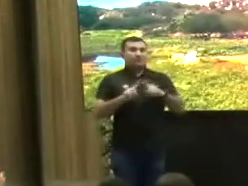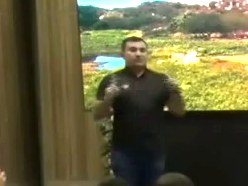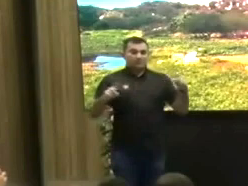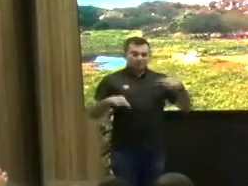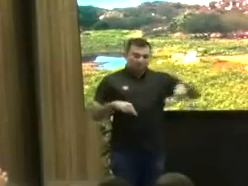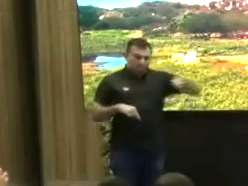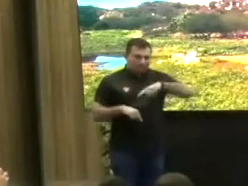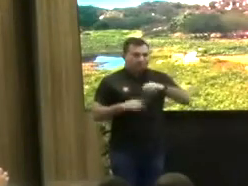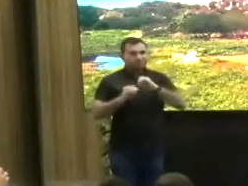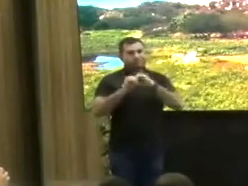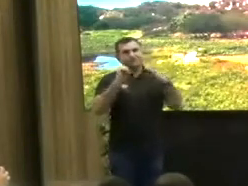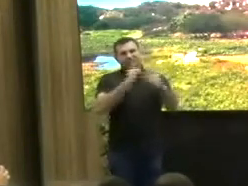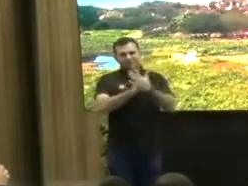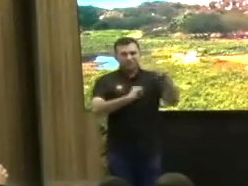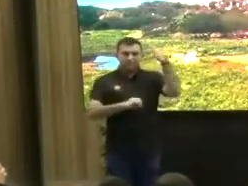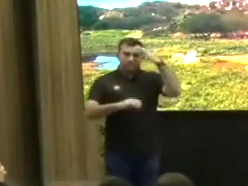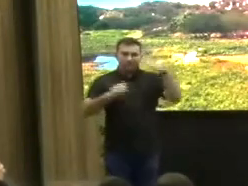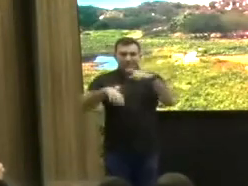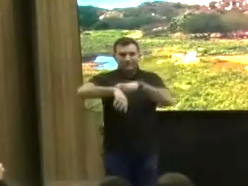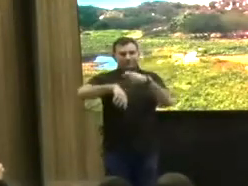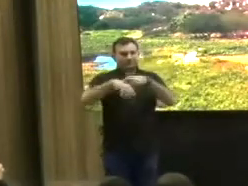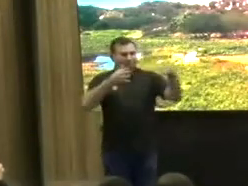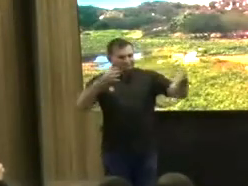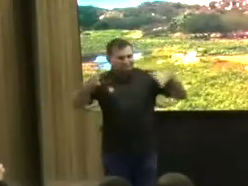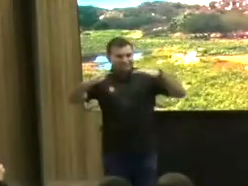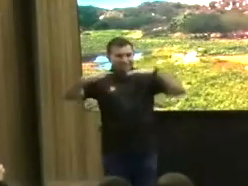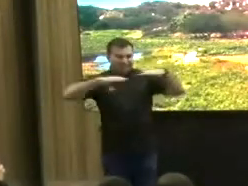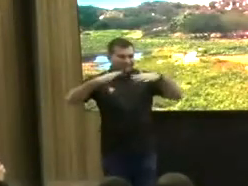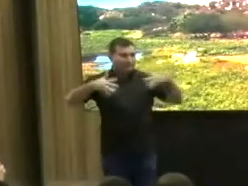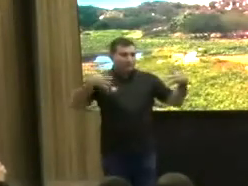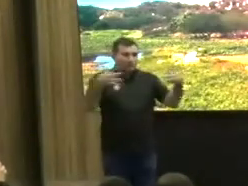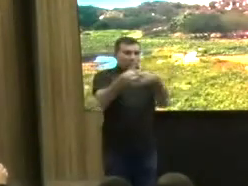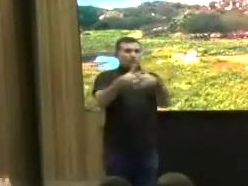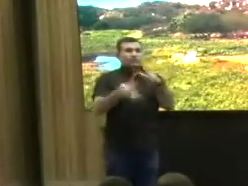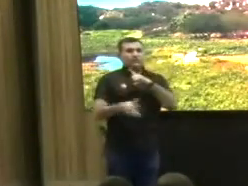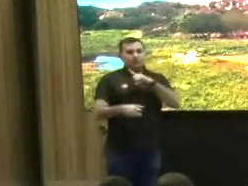desorganizou a nossa noção de tempo e espaço.